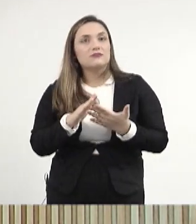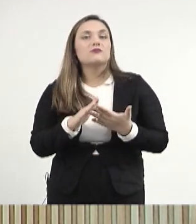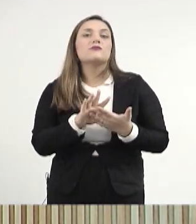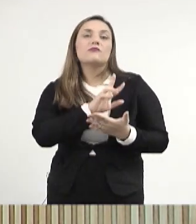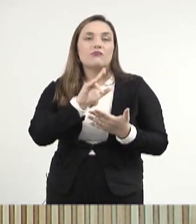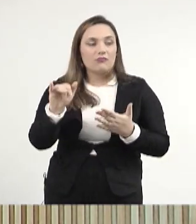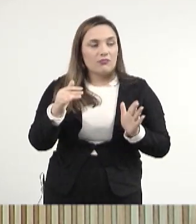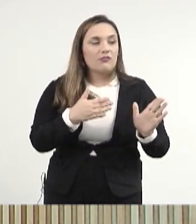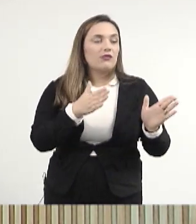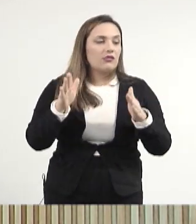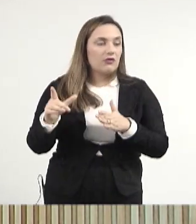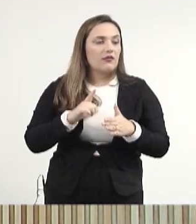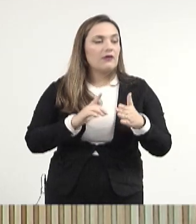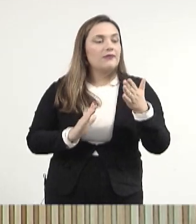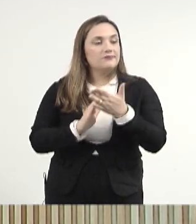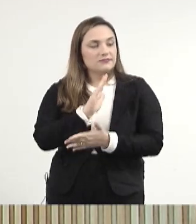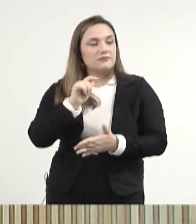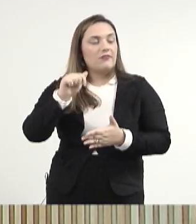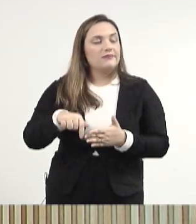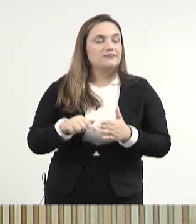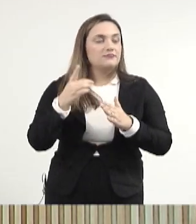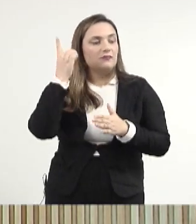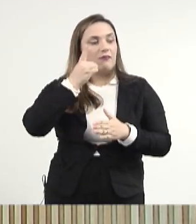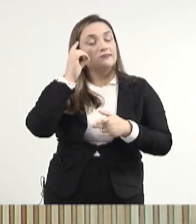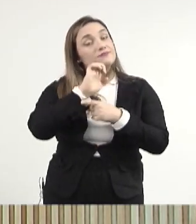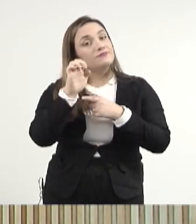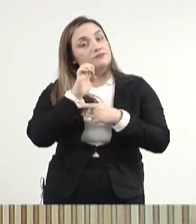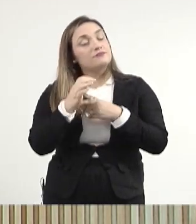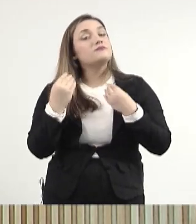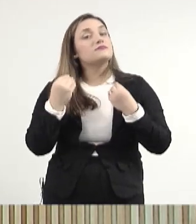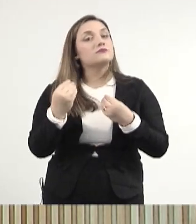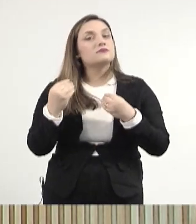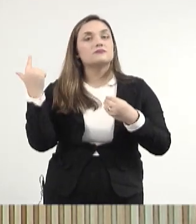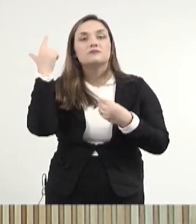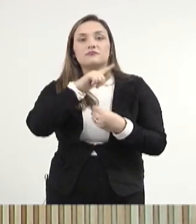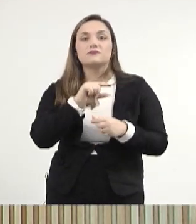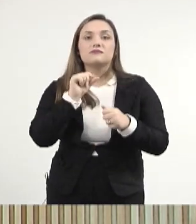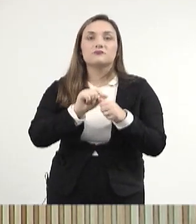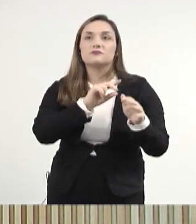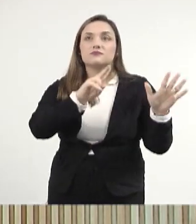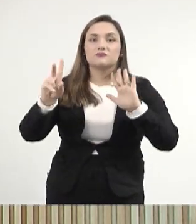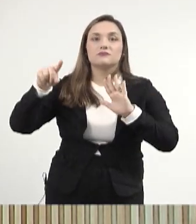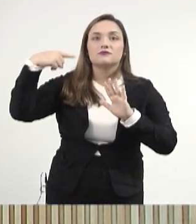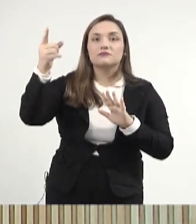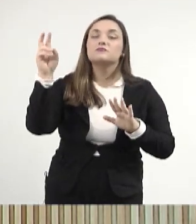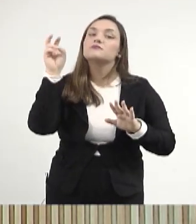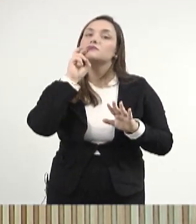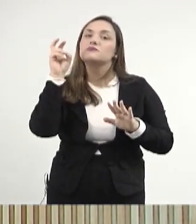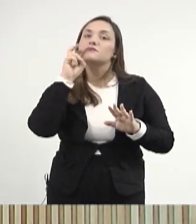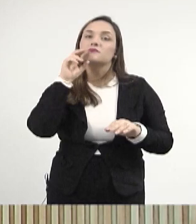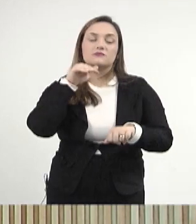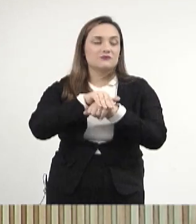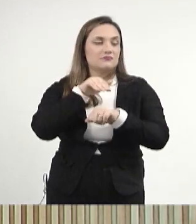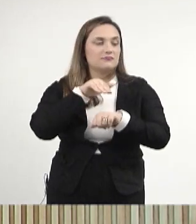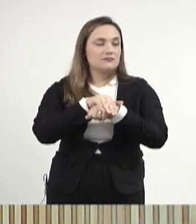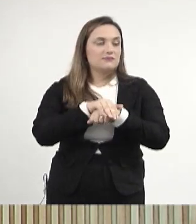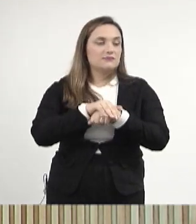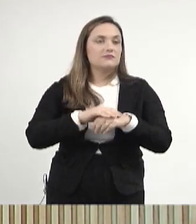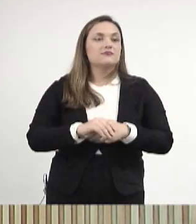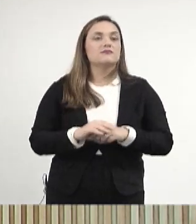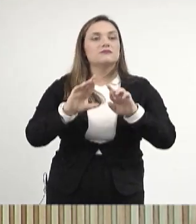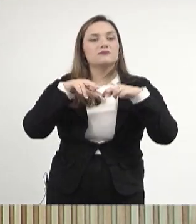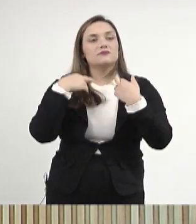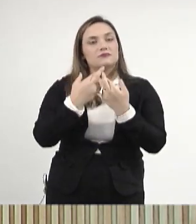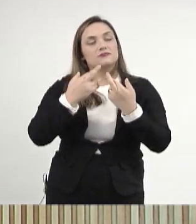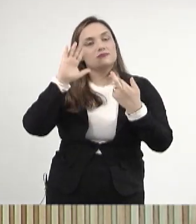sendo aprovadas pelos deputados estaduais, tudo isso visando a realização na semana que vem, na quinta-feira à noite, a sessão